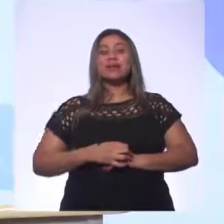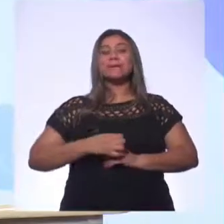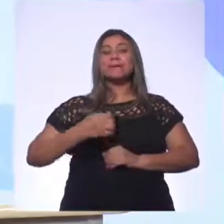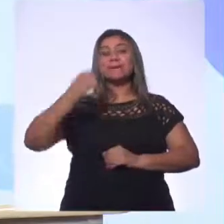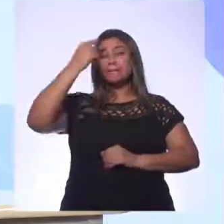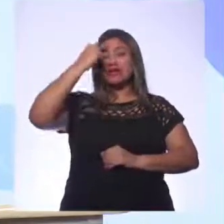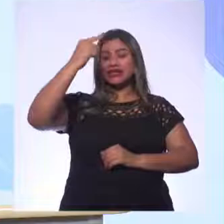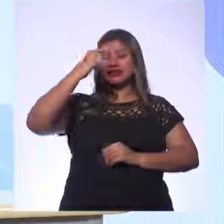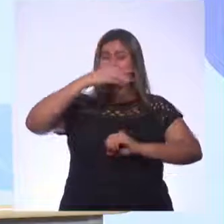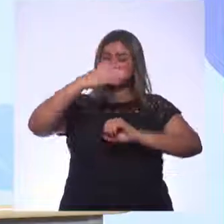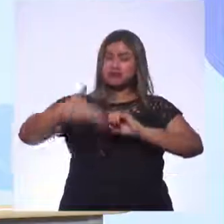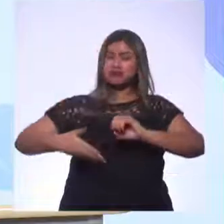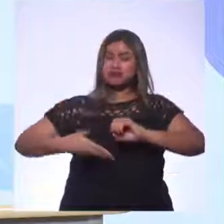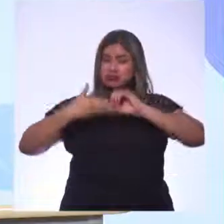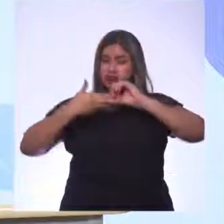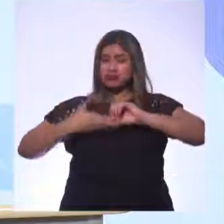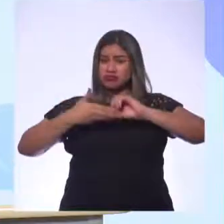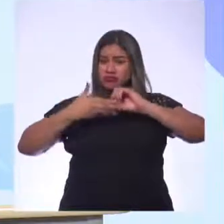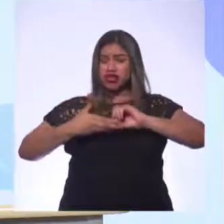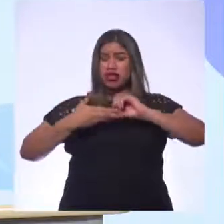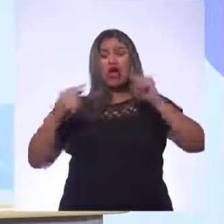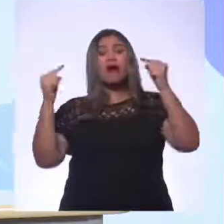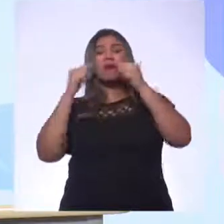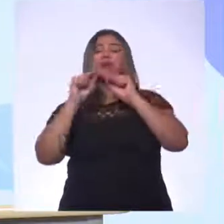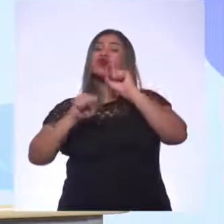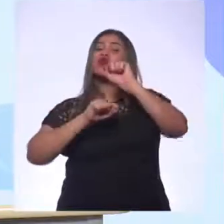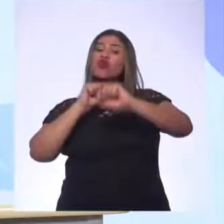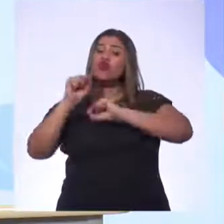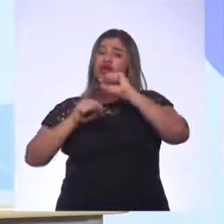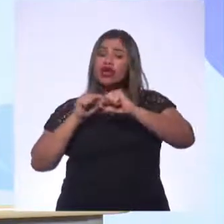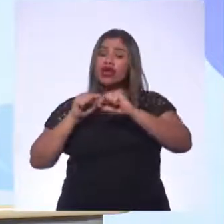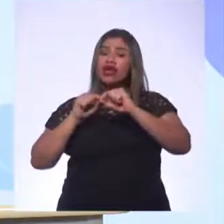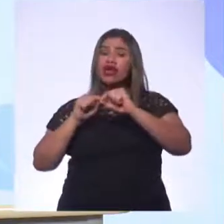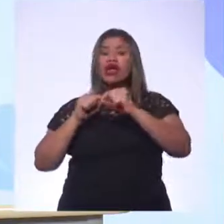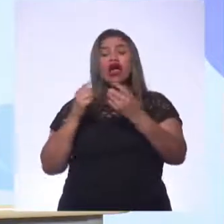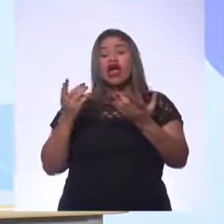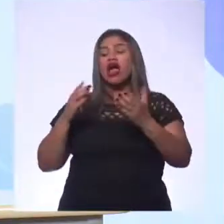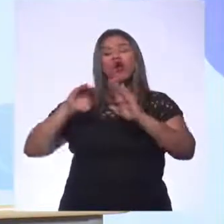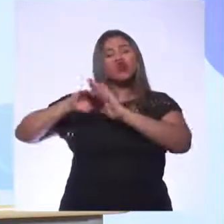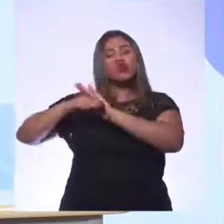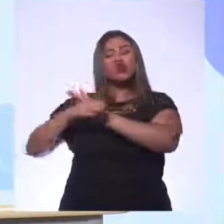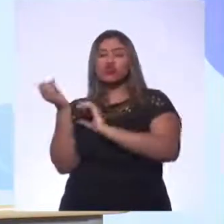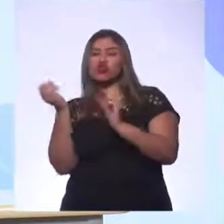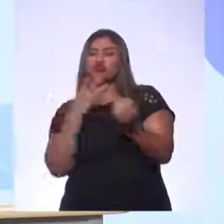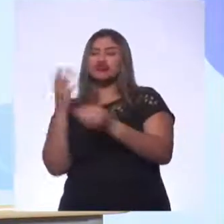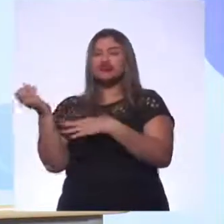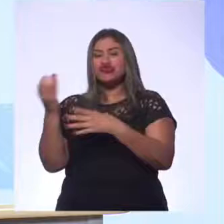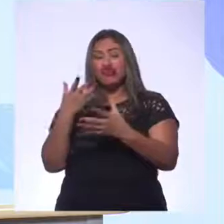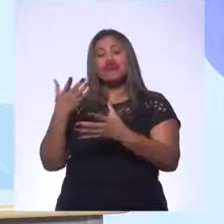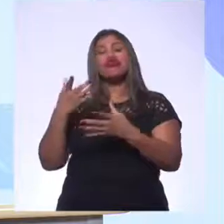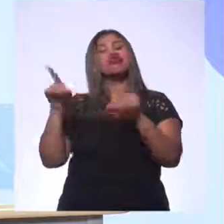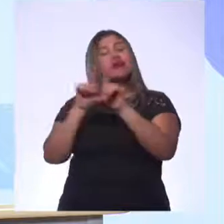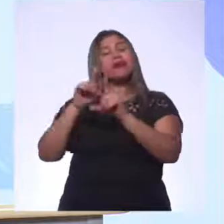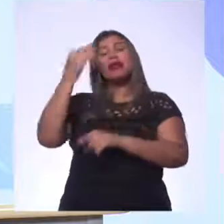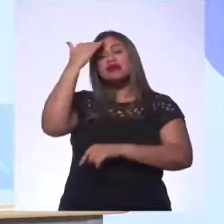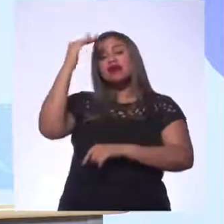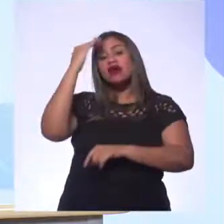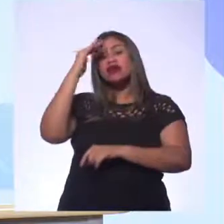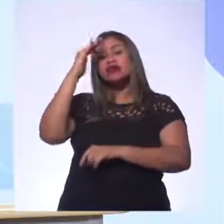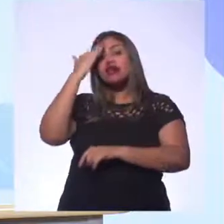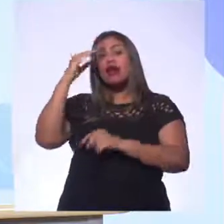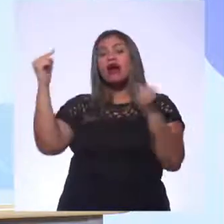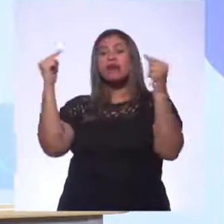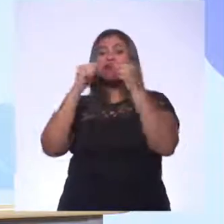Pensar em sustentabilidade é pensar, né, sobre construção de novos hábitos e também compreender qual é